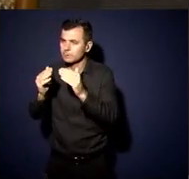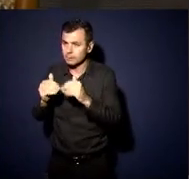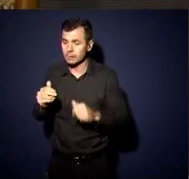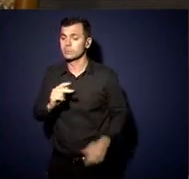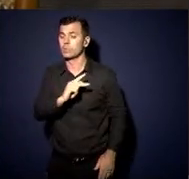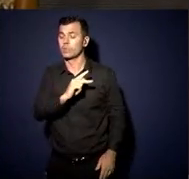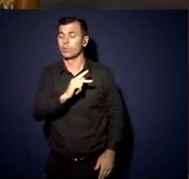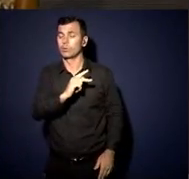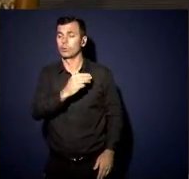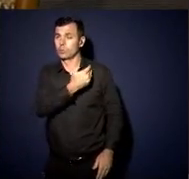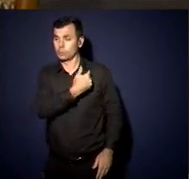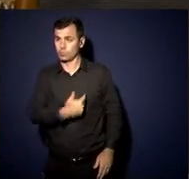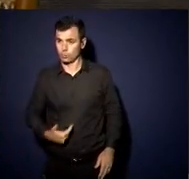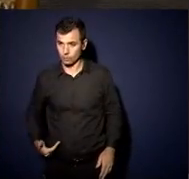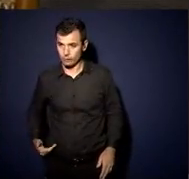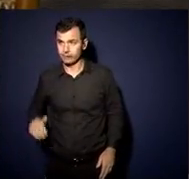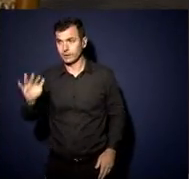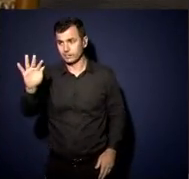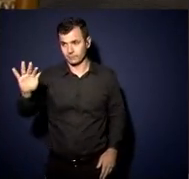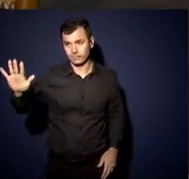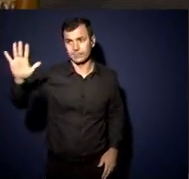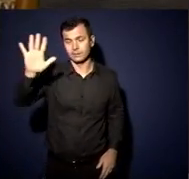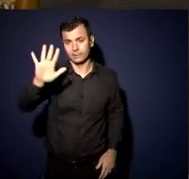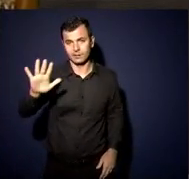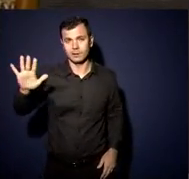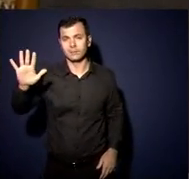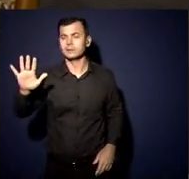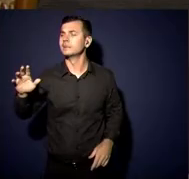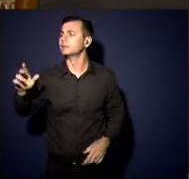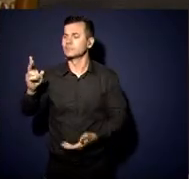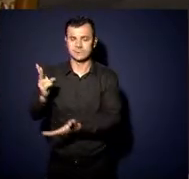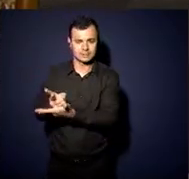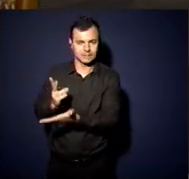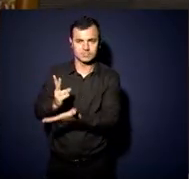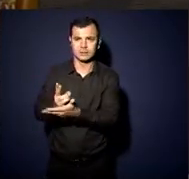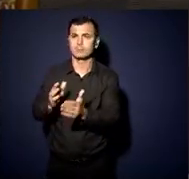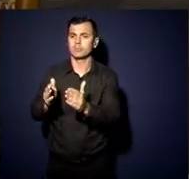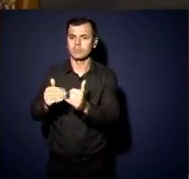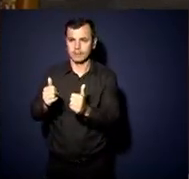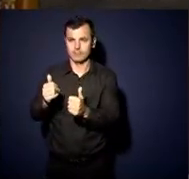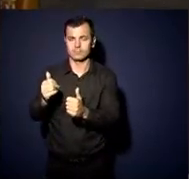sensível essa pauta dentro da sua aposta você faz esse apelo né